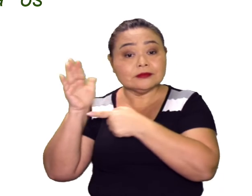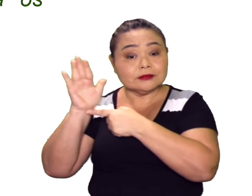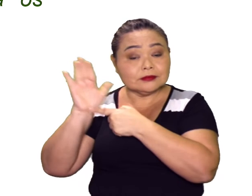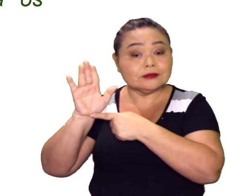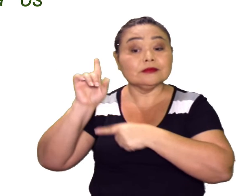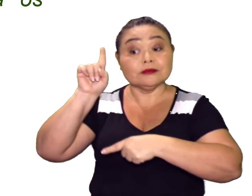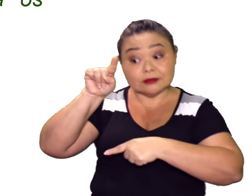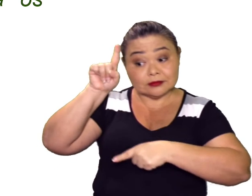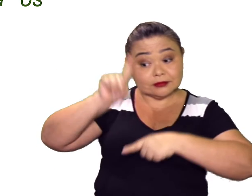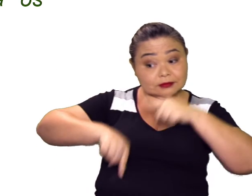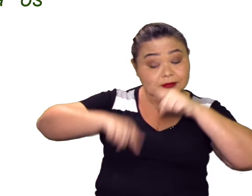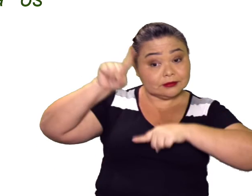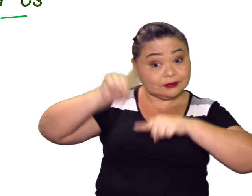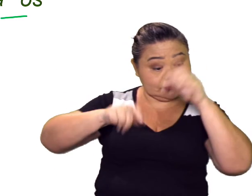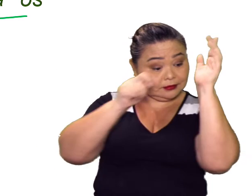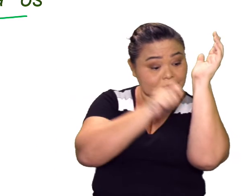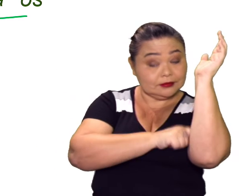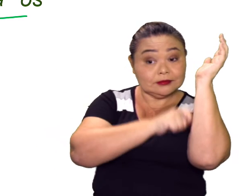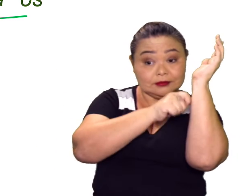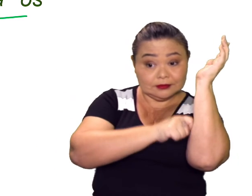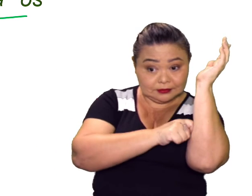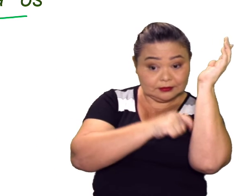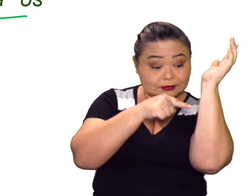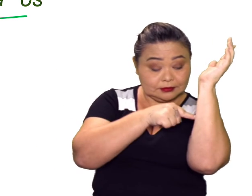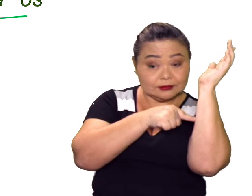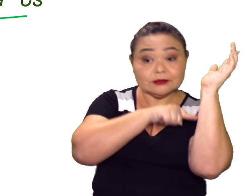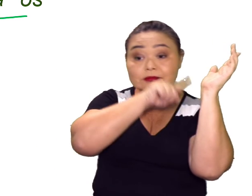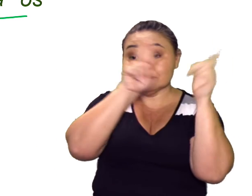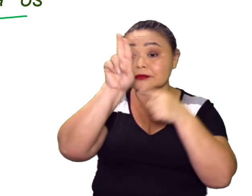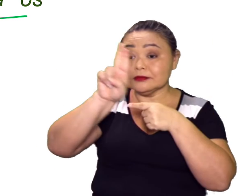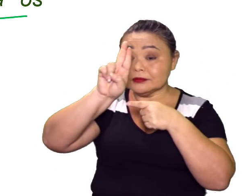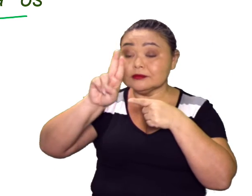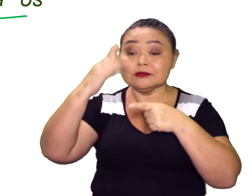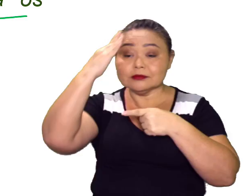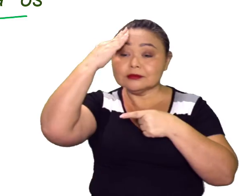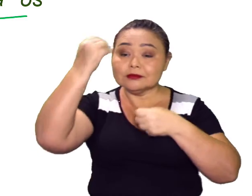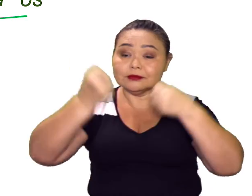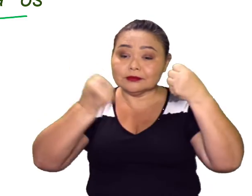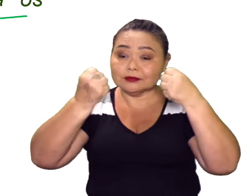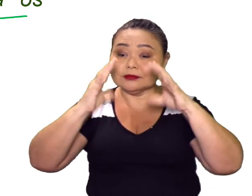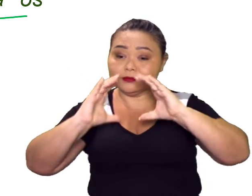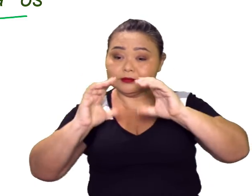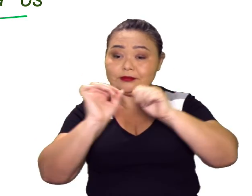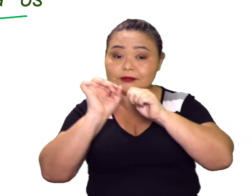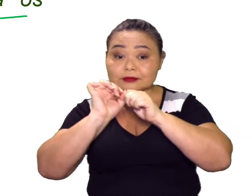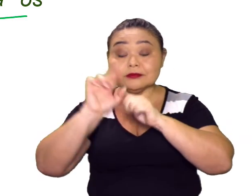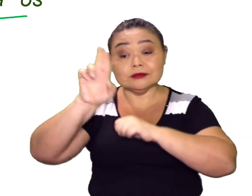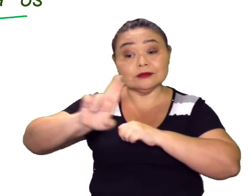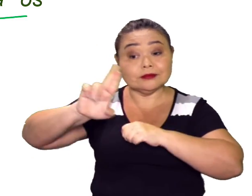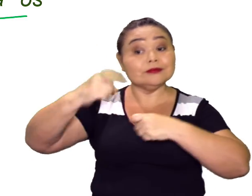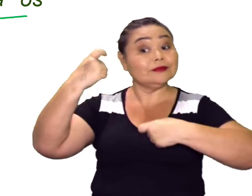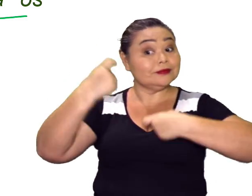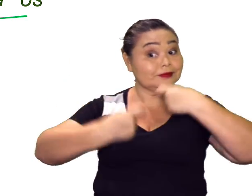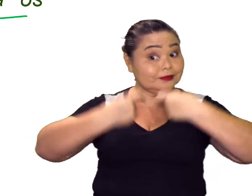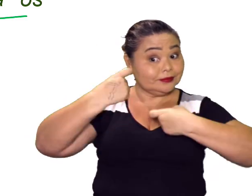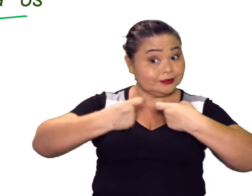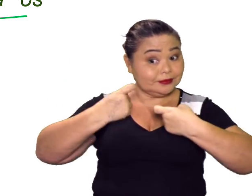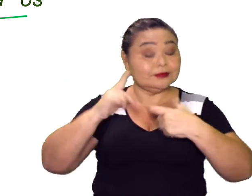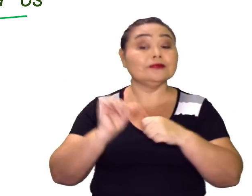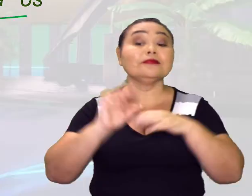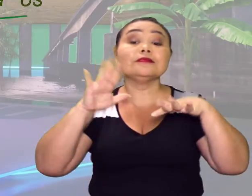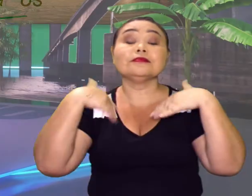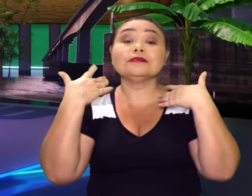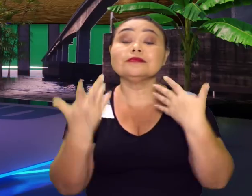produção, principalmente de pneus para os veículos utilizados na guerra. Ok? Perfeito. E